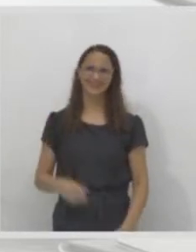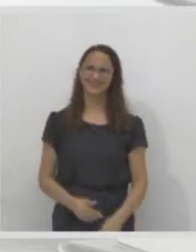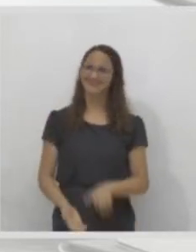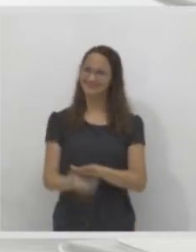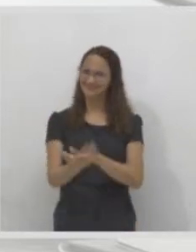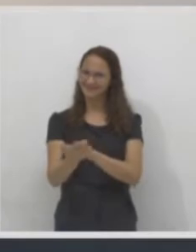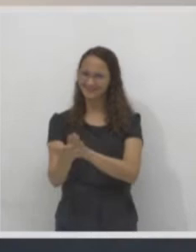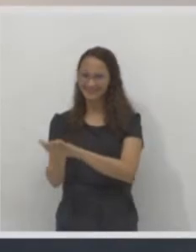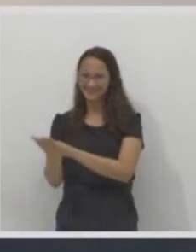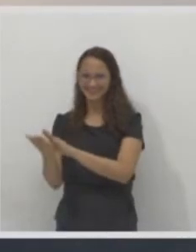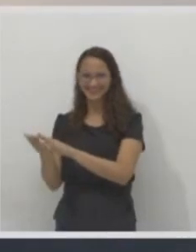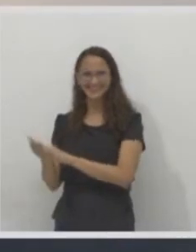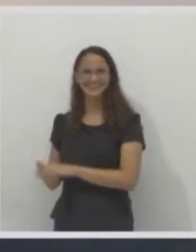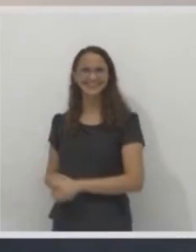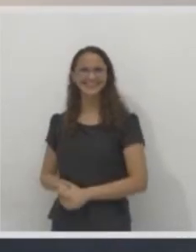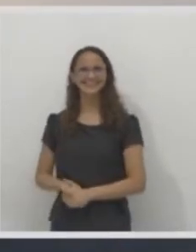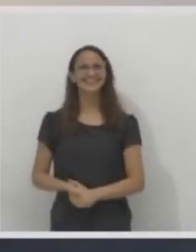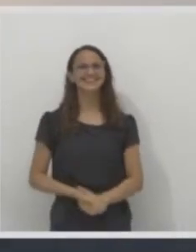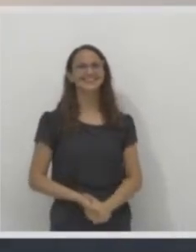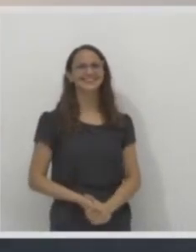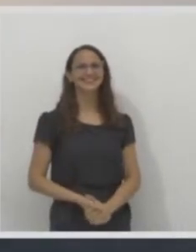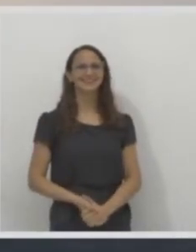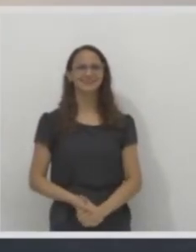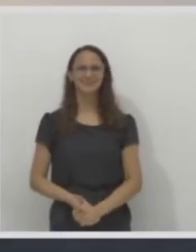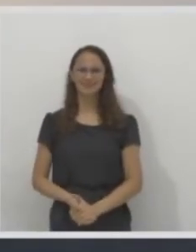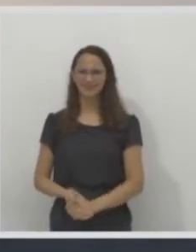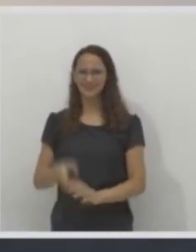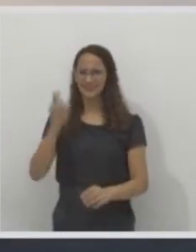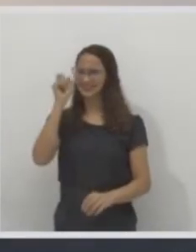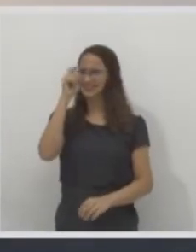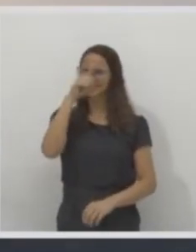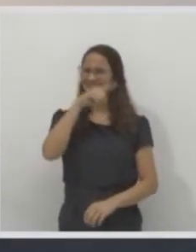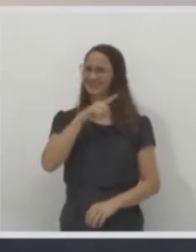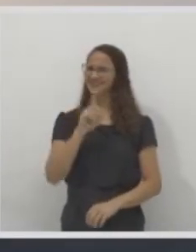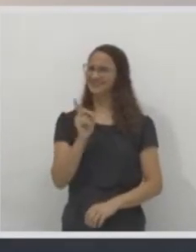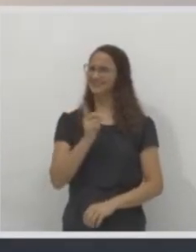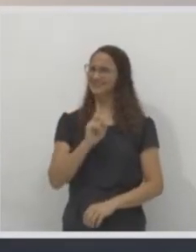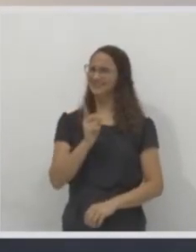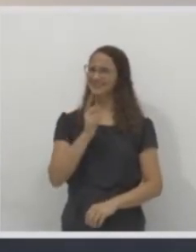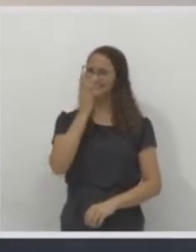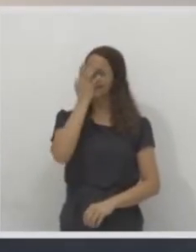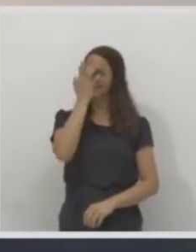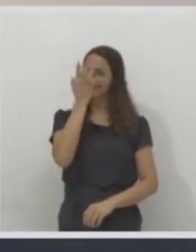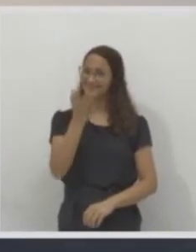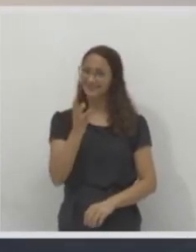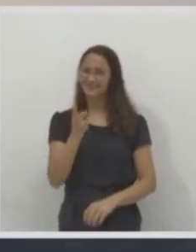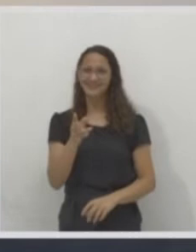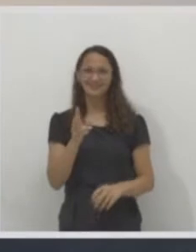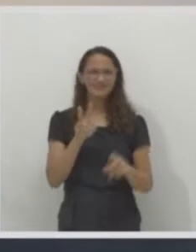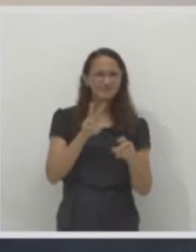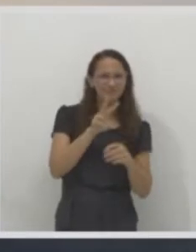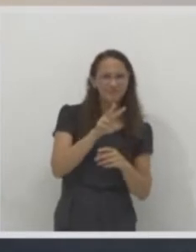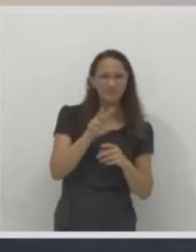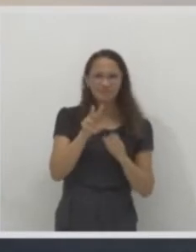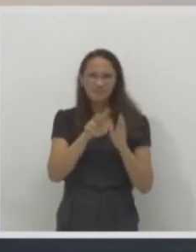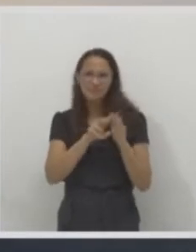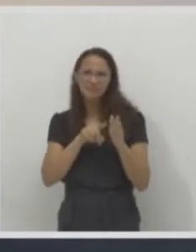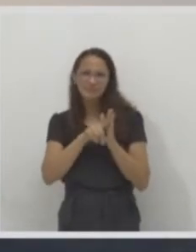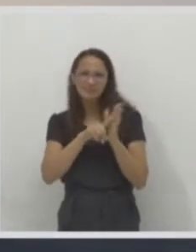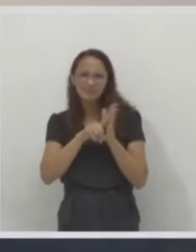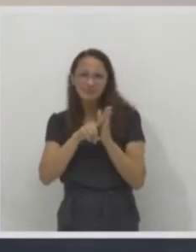Muito bem. Então, não é difícil de observar, principalmente quando você